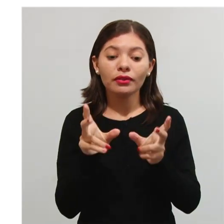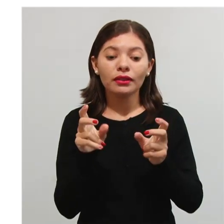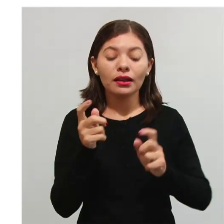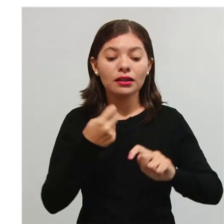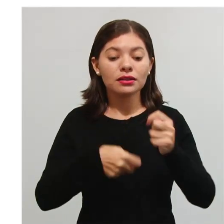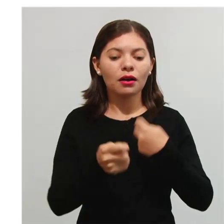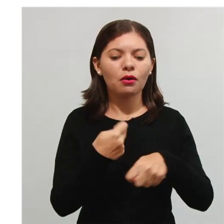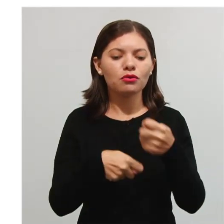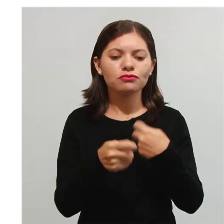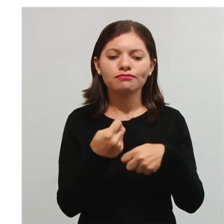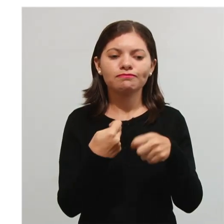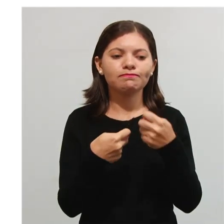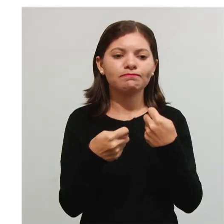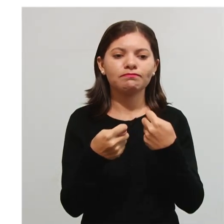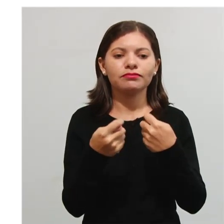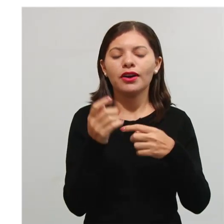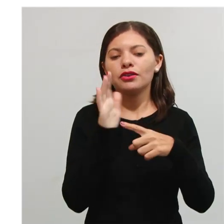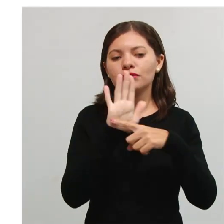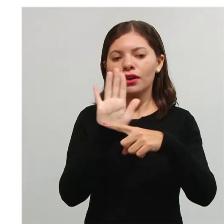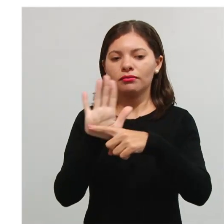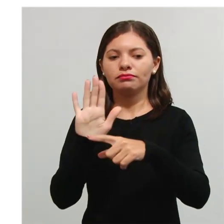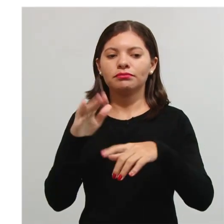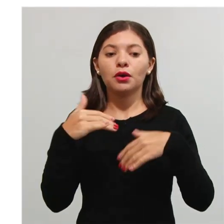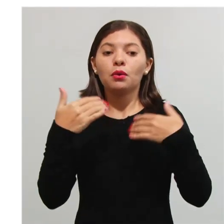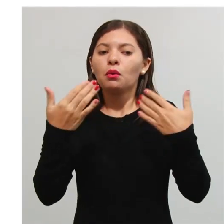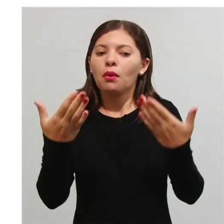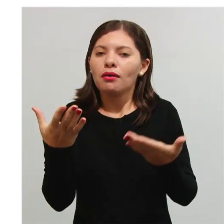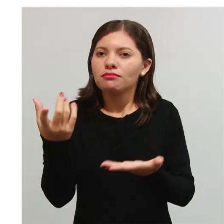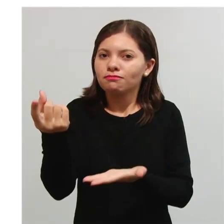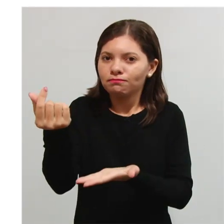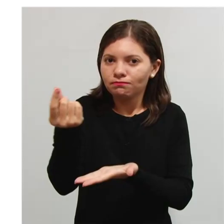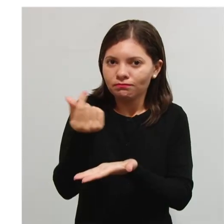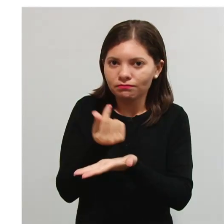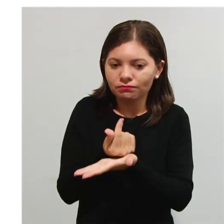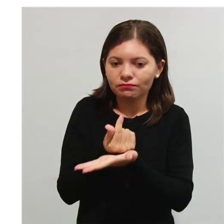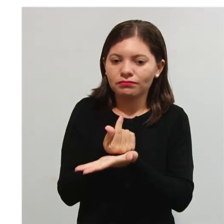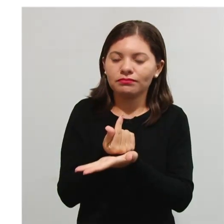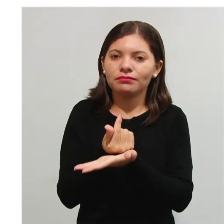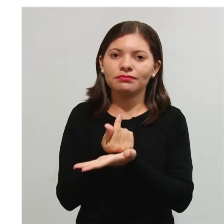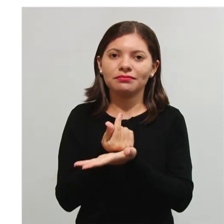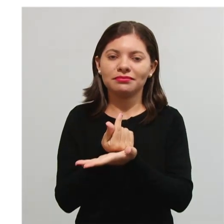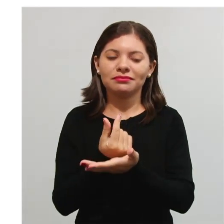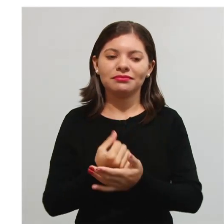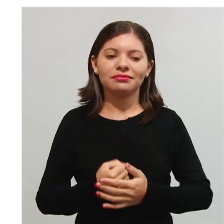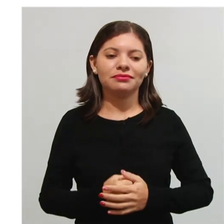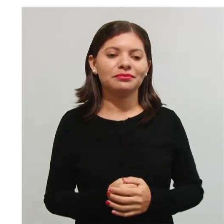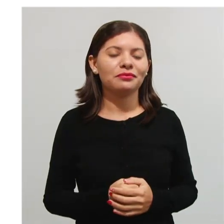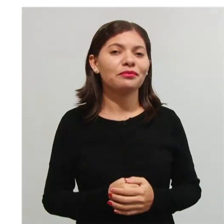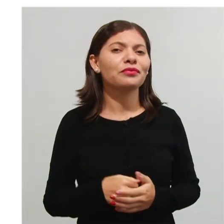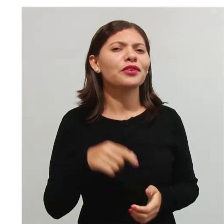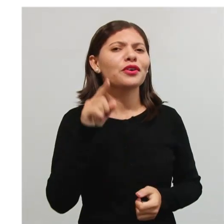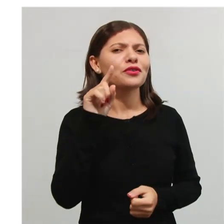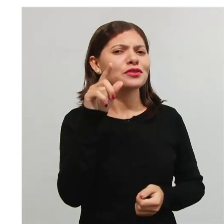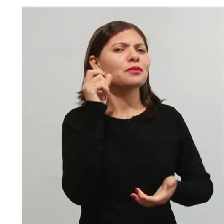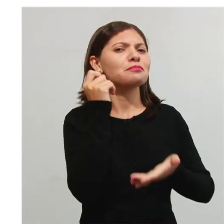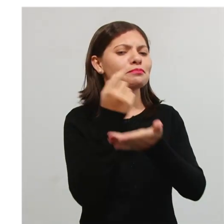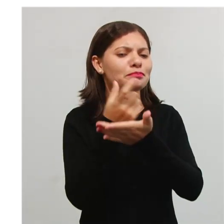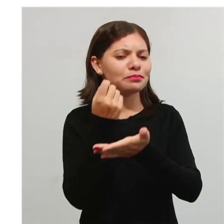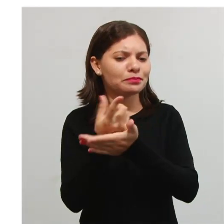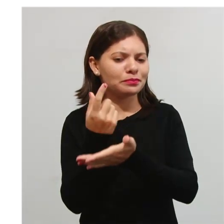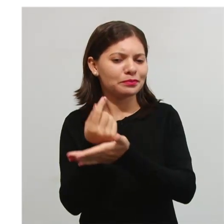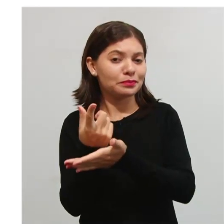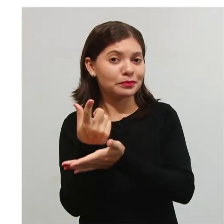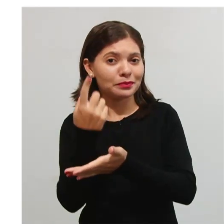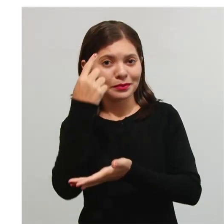vai atender? Qual o retorno econômico que ela vai te proporcionar? Será que você vai pagar por